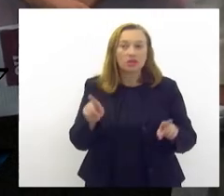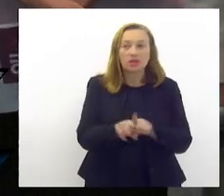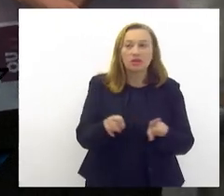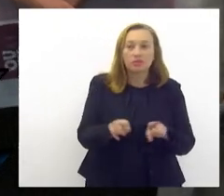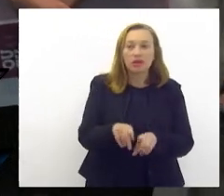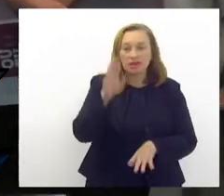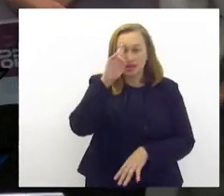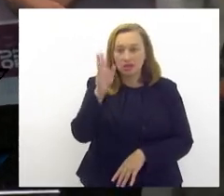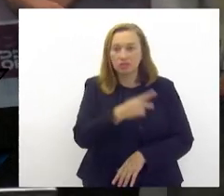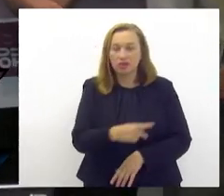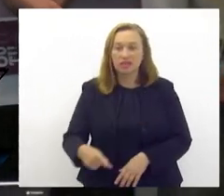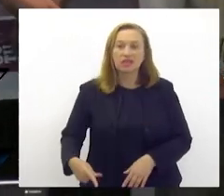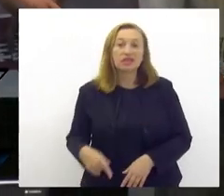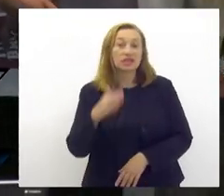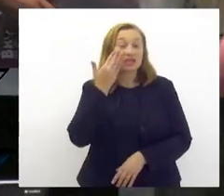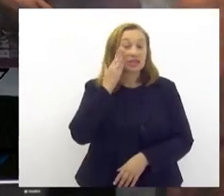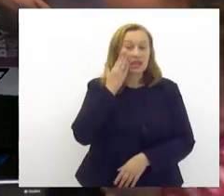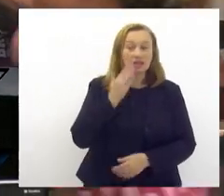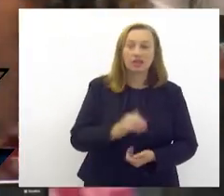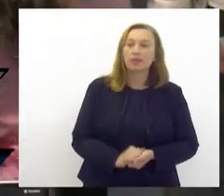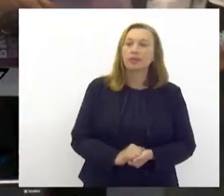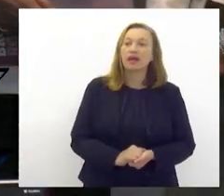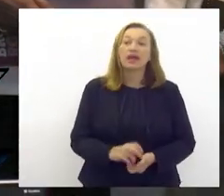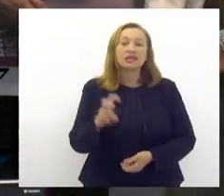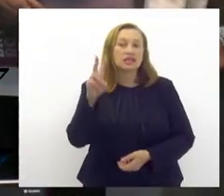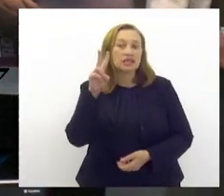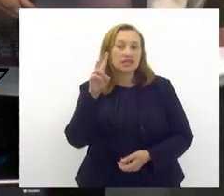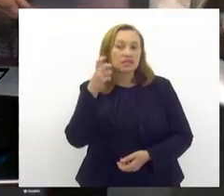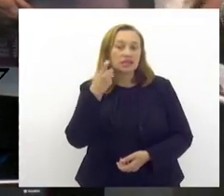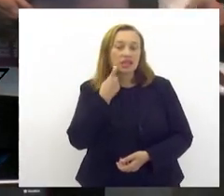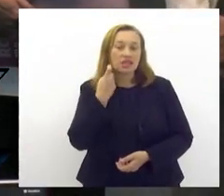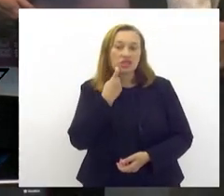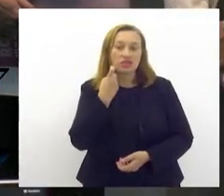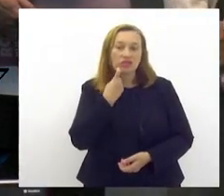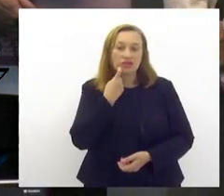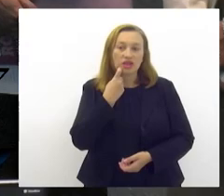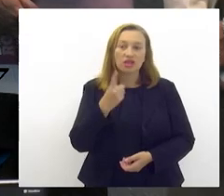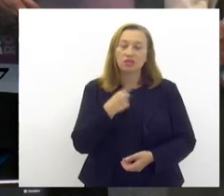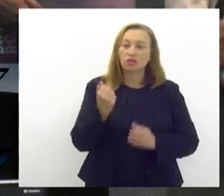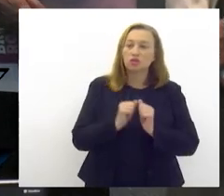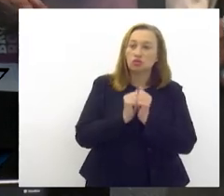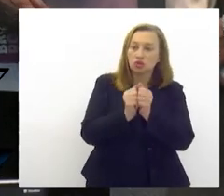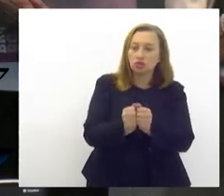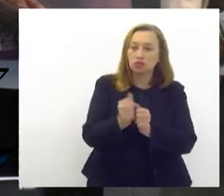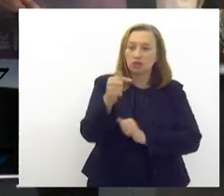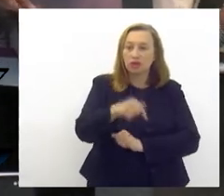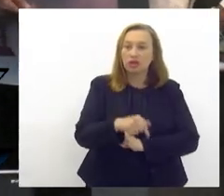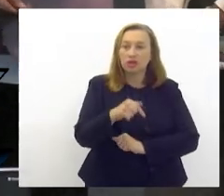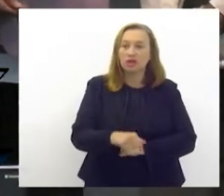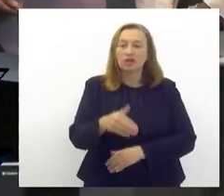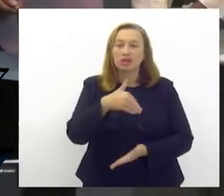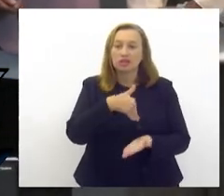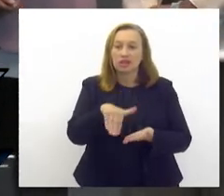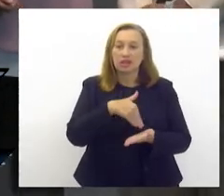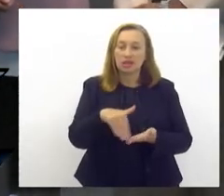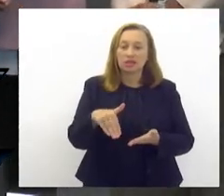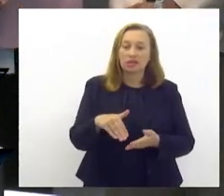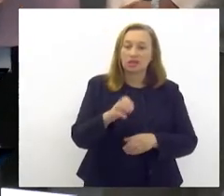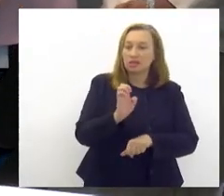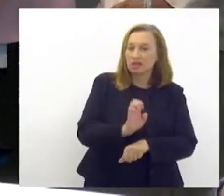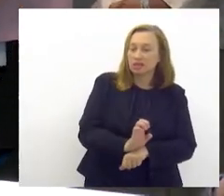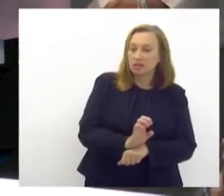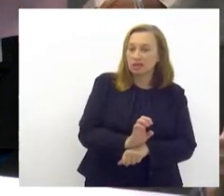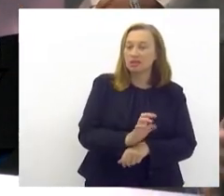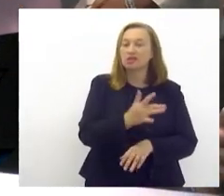senhor presidente, que na sexta-feira estaremos aqui junto à Secretaria de Saúde, mais